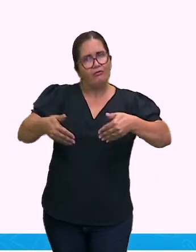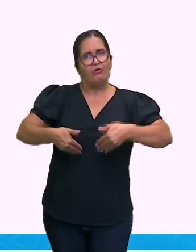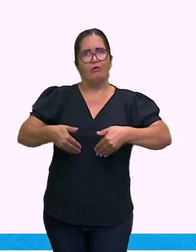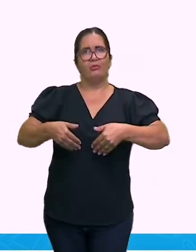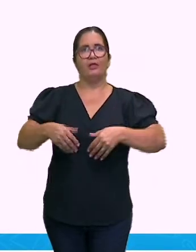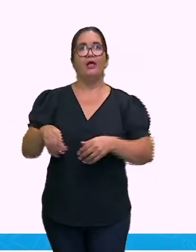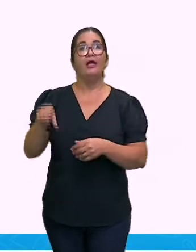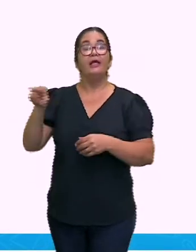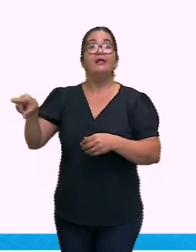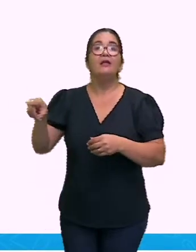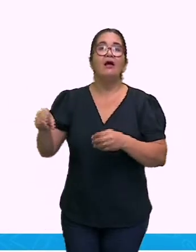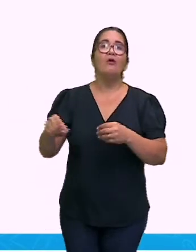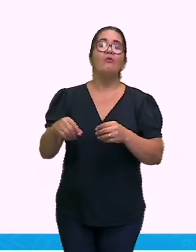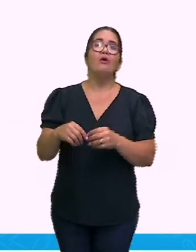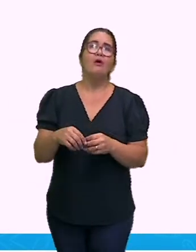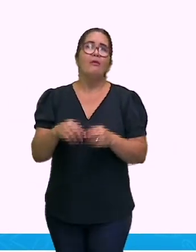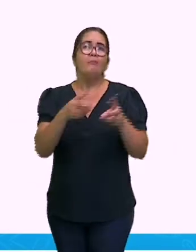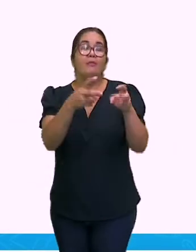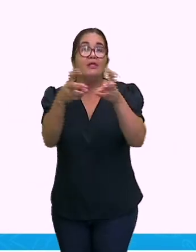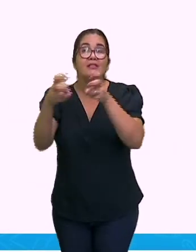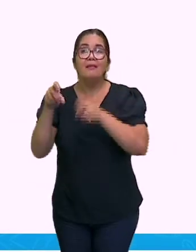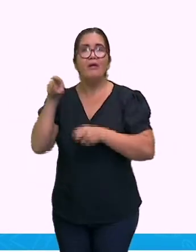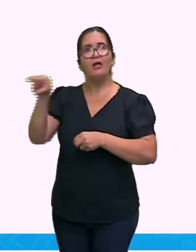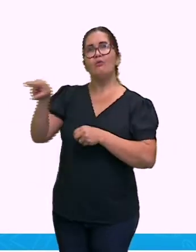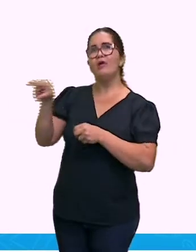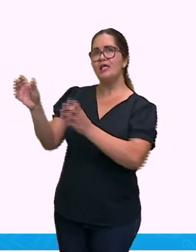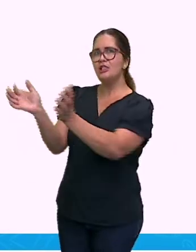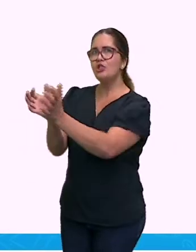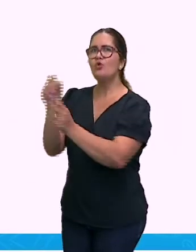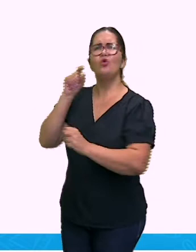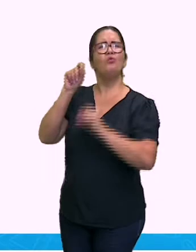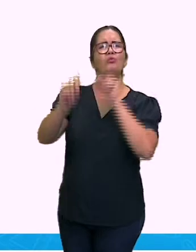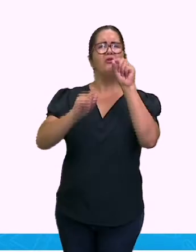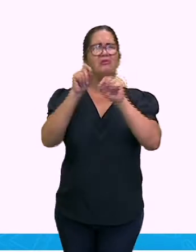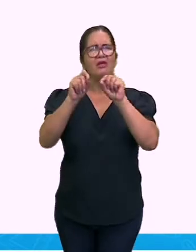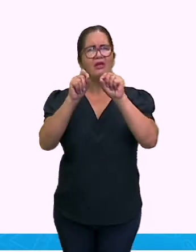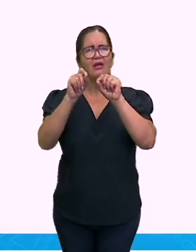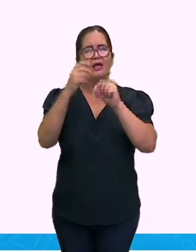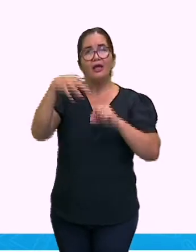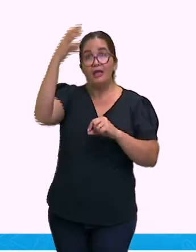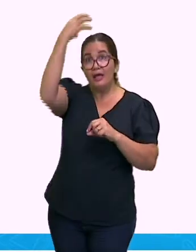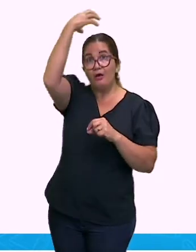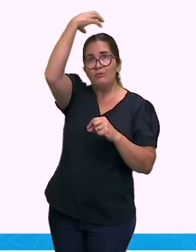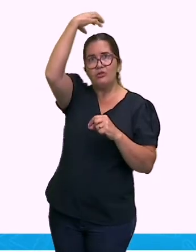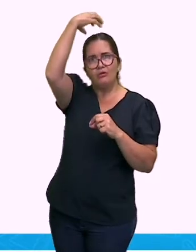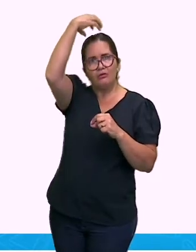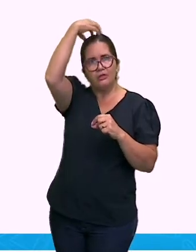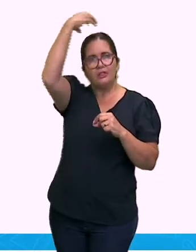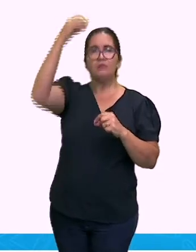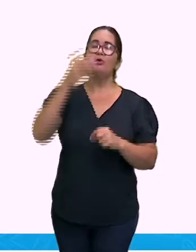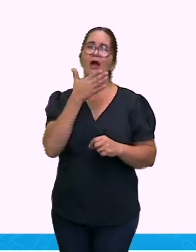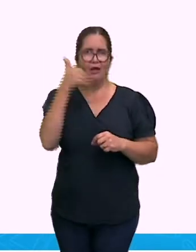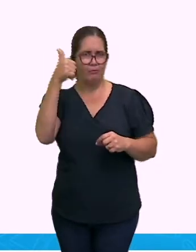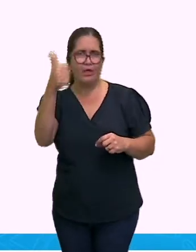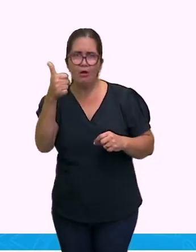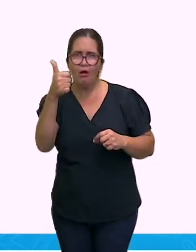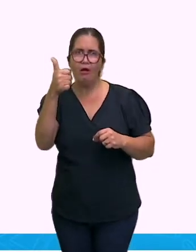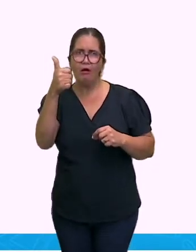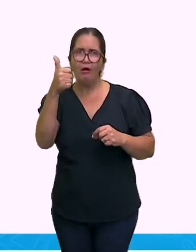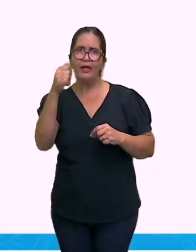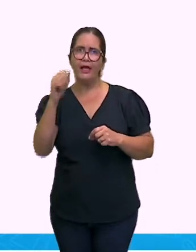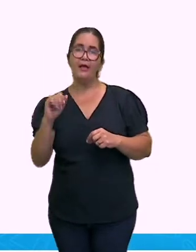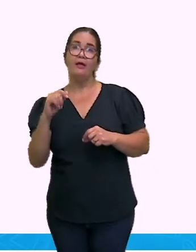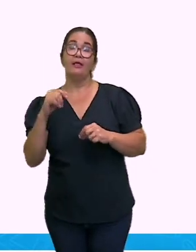que este absolutismo ia ser de suma importância para combater a fome, a